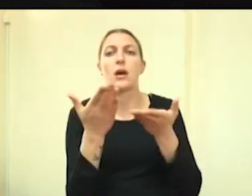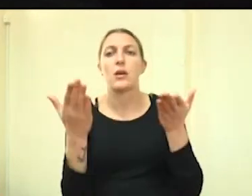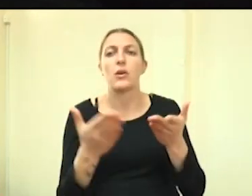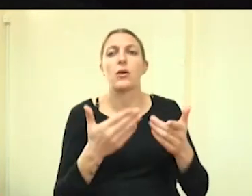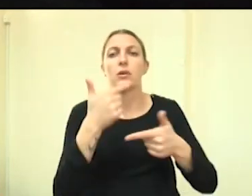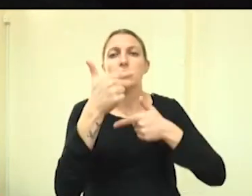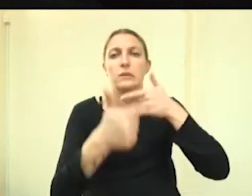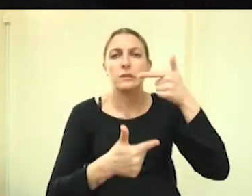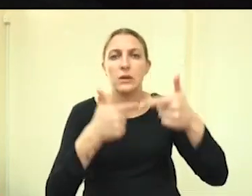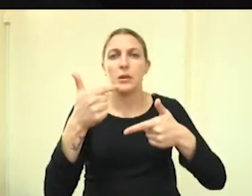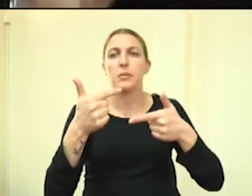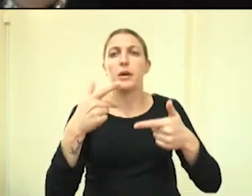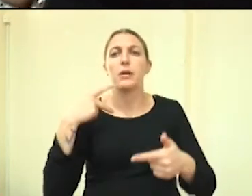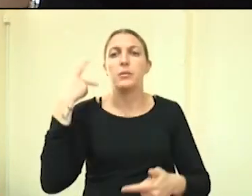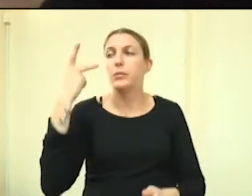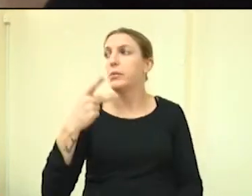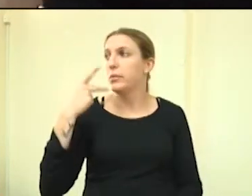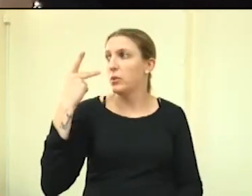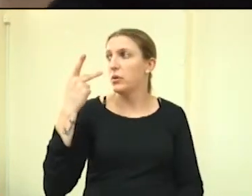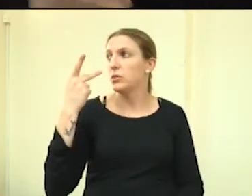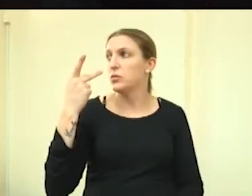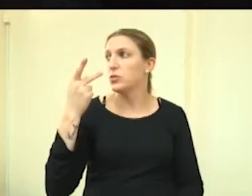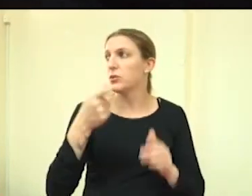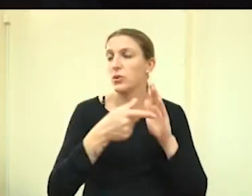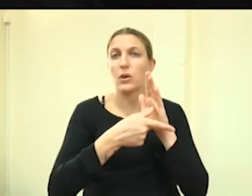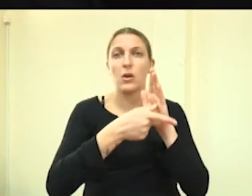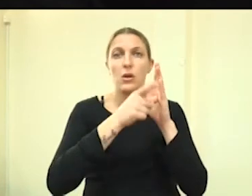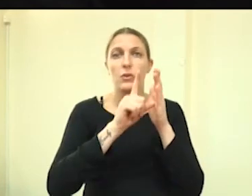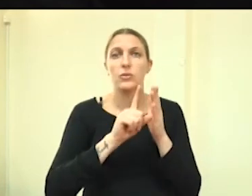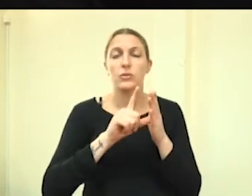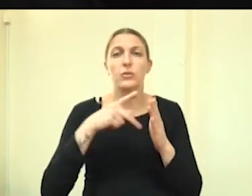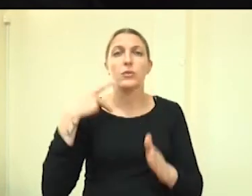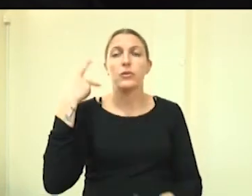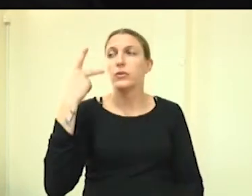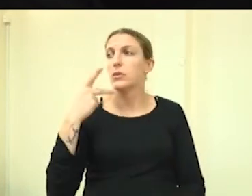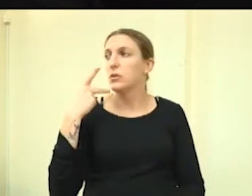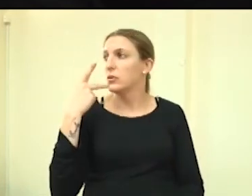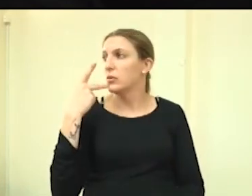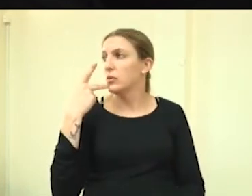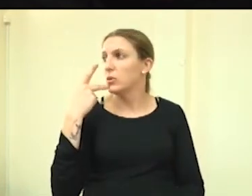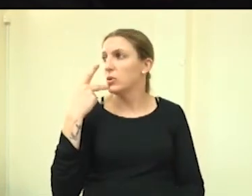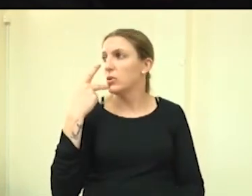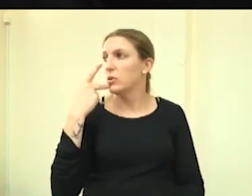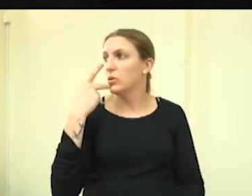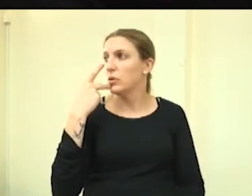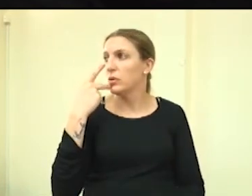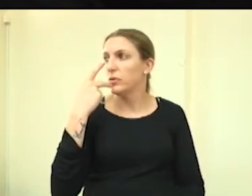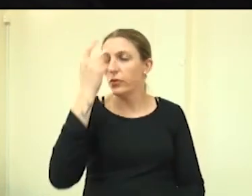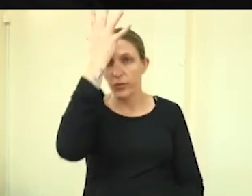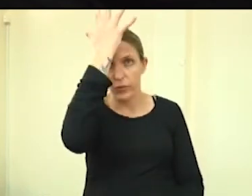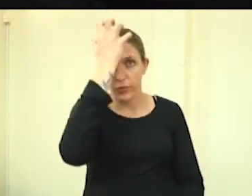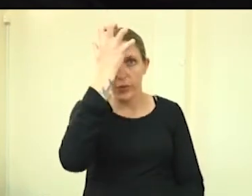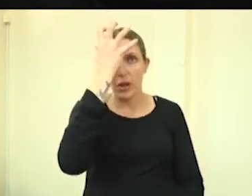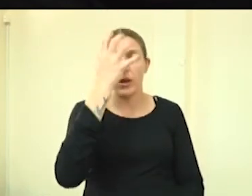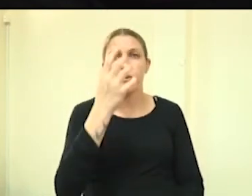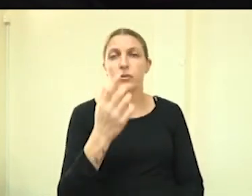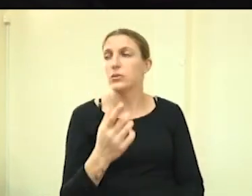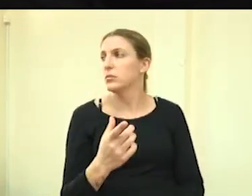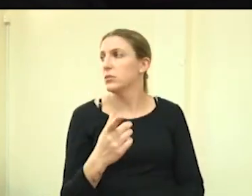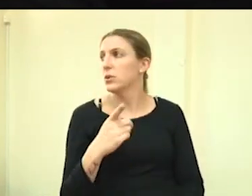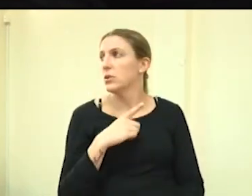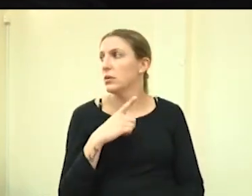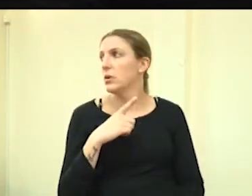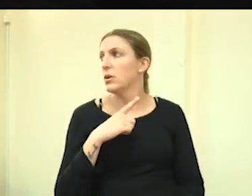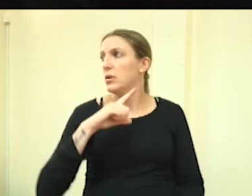político. Antes, o vereador Flávio, que me desculpe também, ele já havia pedido. Nós temos na próxima semana de novo